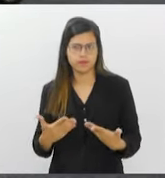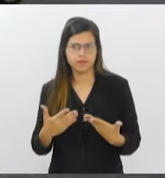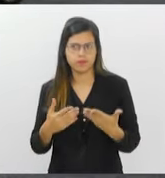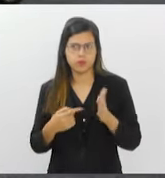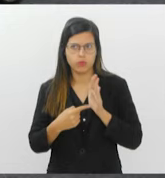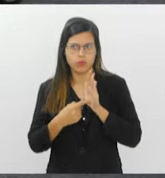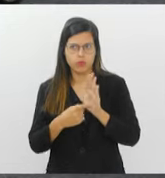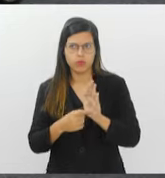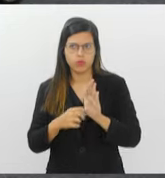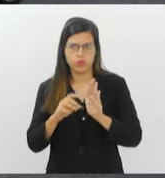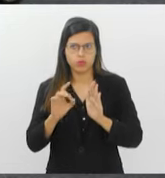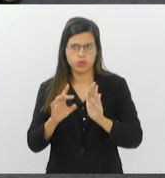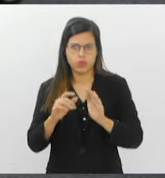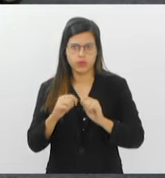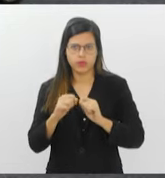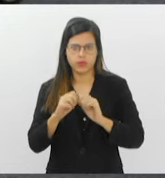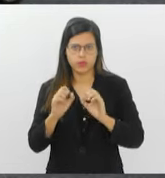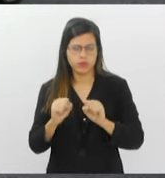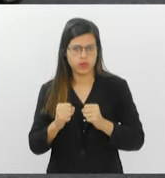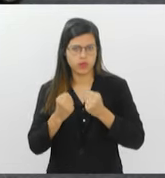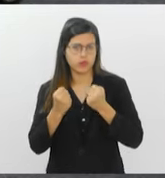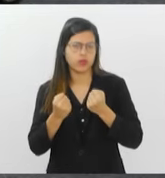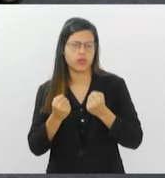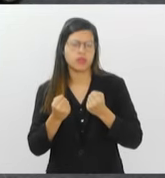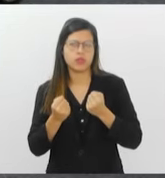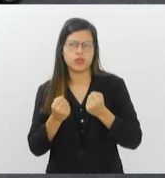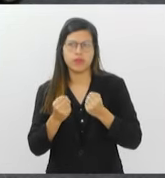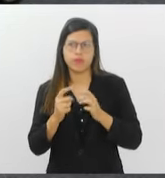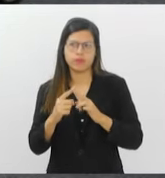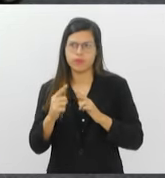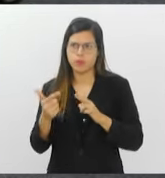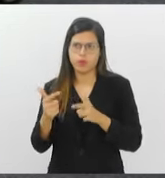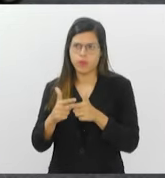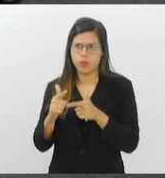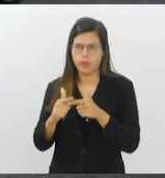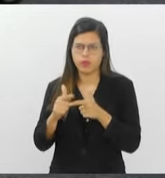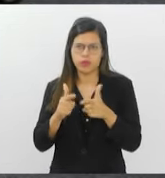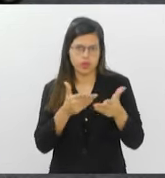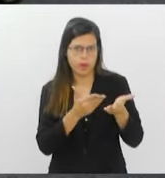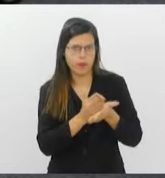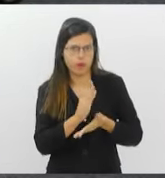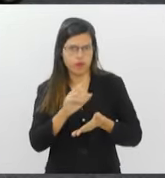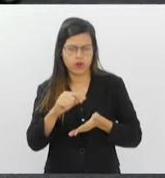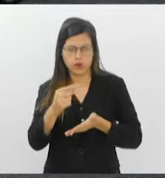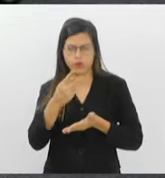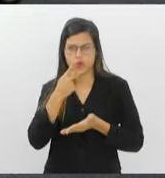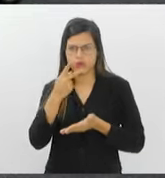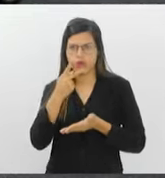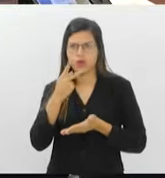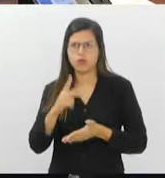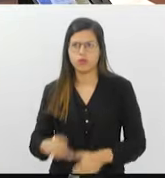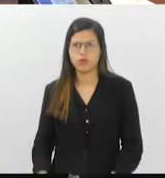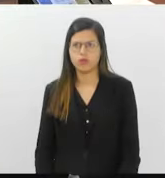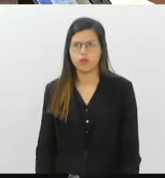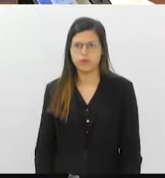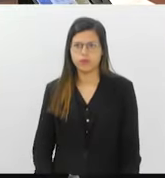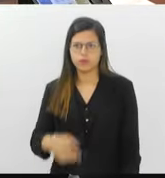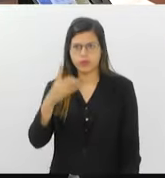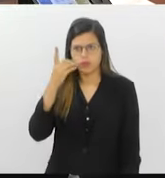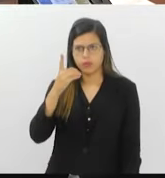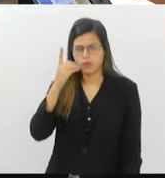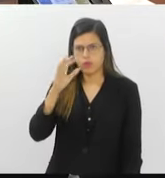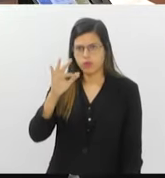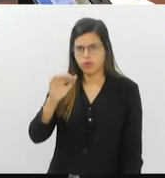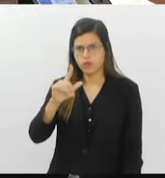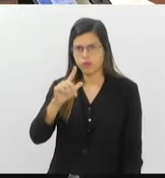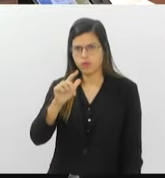para fazer uma defesa, mas sem problema. Deixa o senhor aprovar e eu falo. Então, ok. Presidente. Deputado Flávio Serafini.